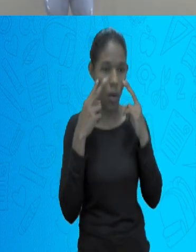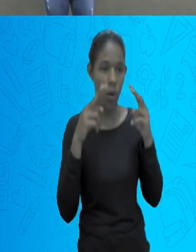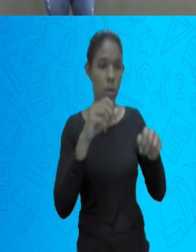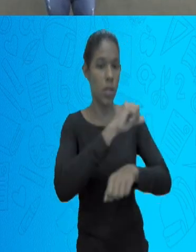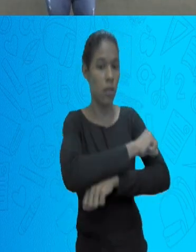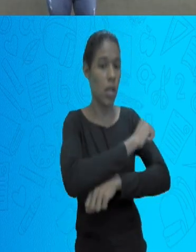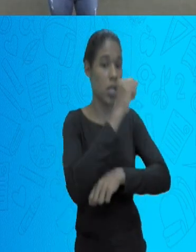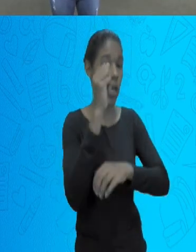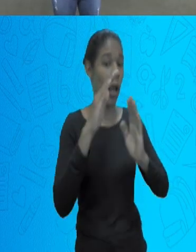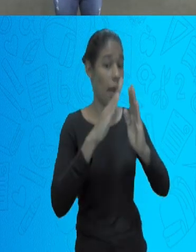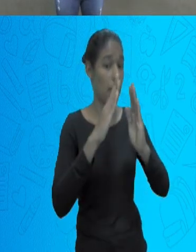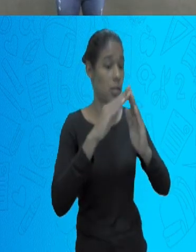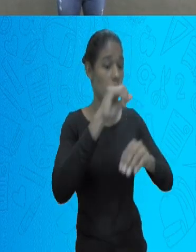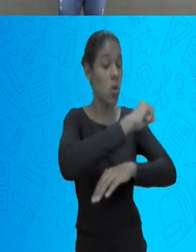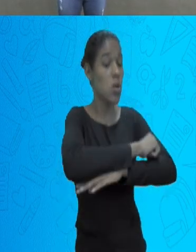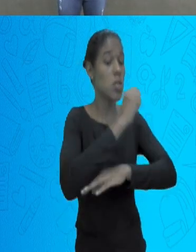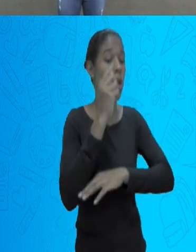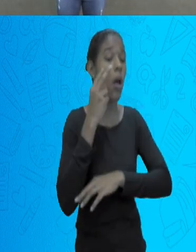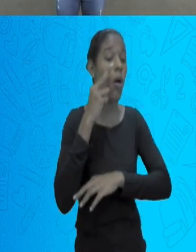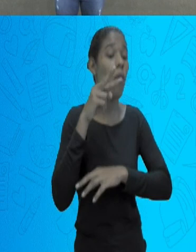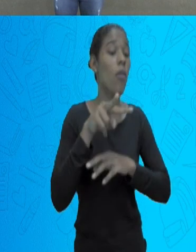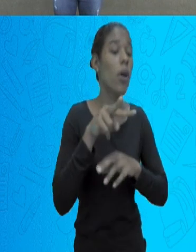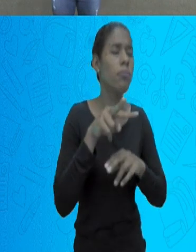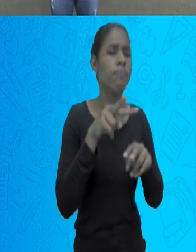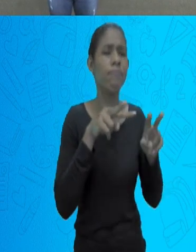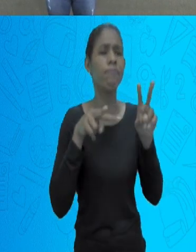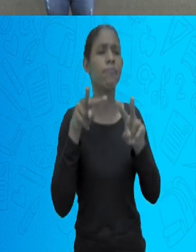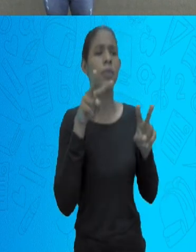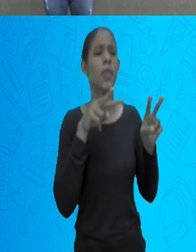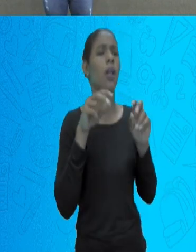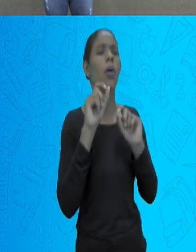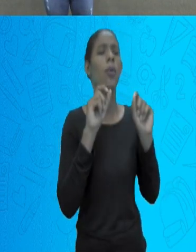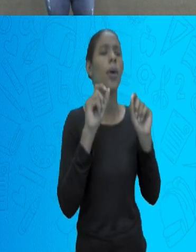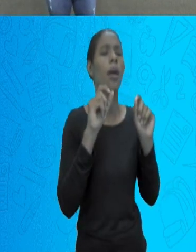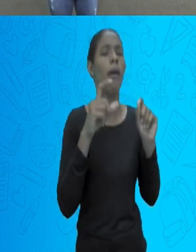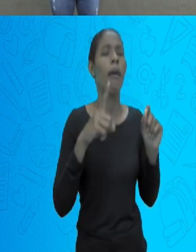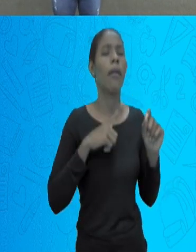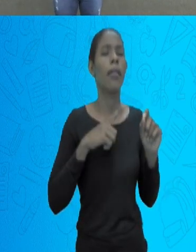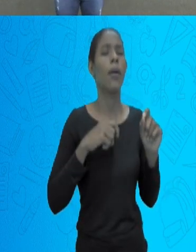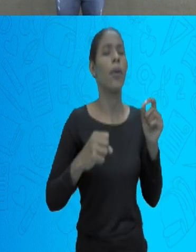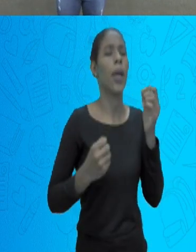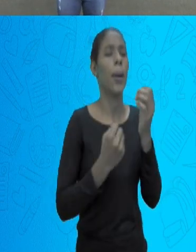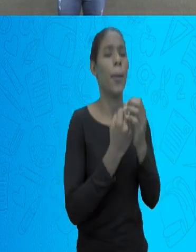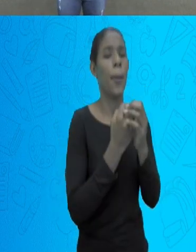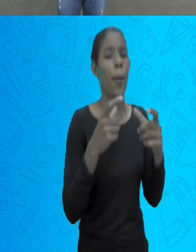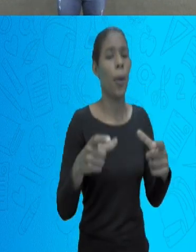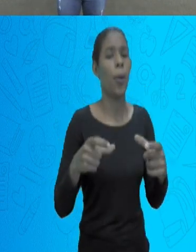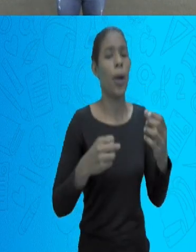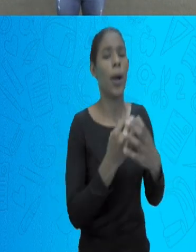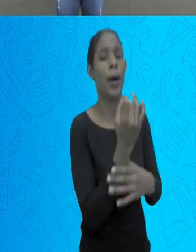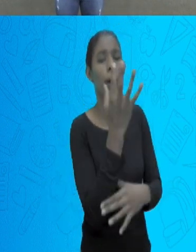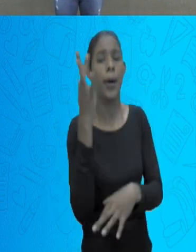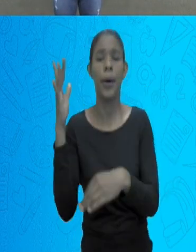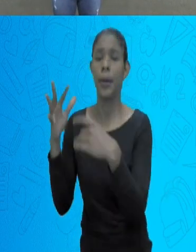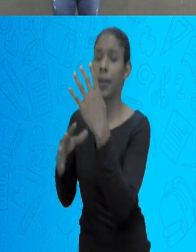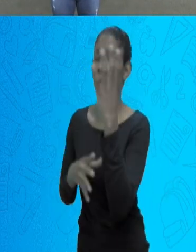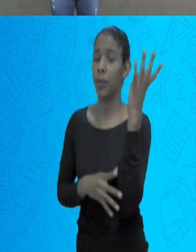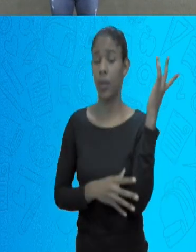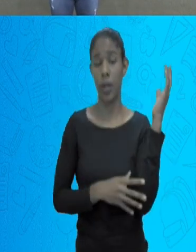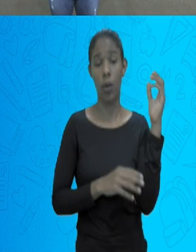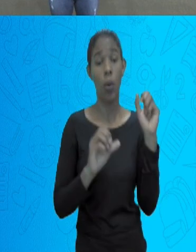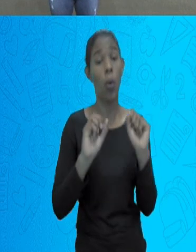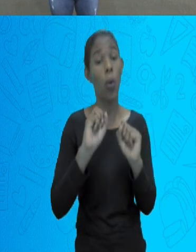se lá é uma paisagem natural ou uma paisagem humanizada. Tem pessoas que moram no campo, tem pessoas que moram em